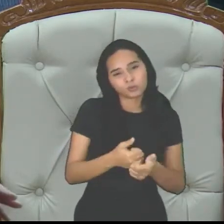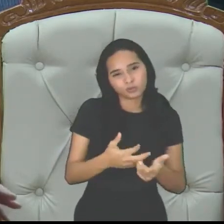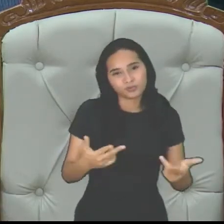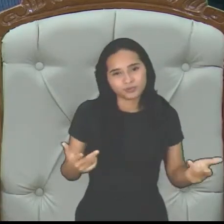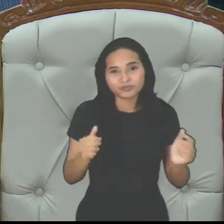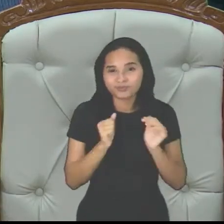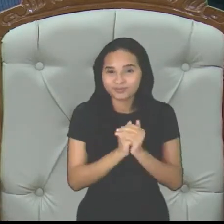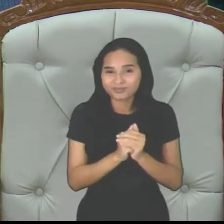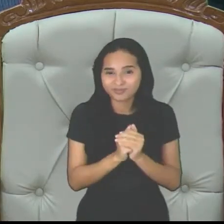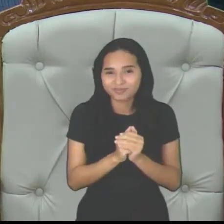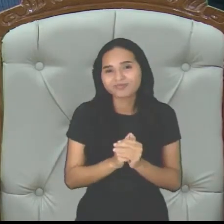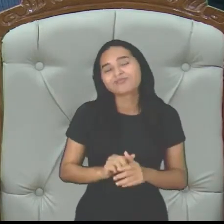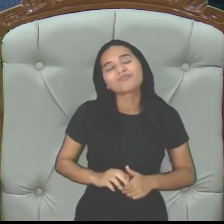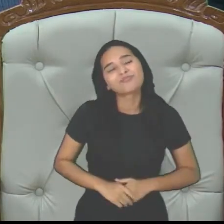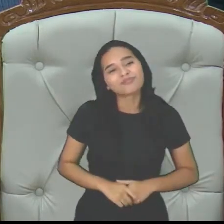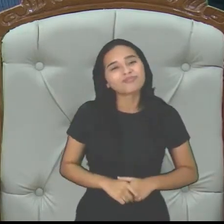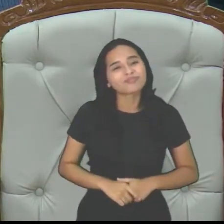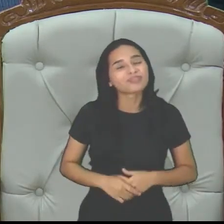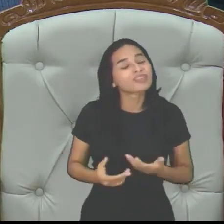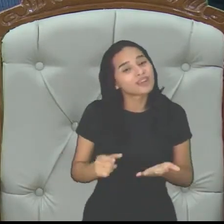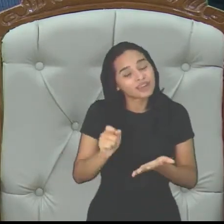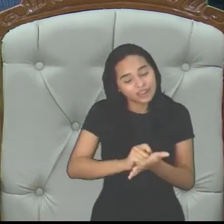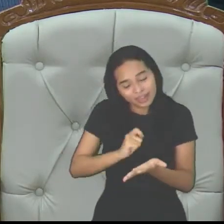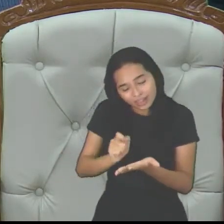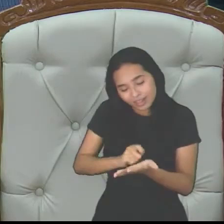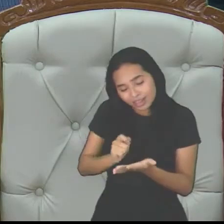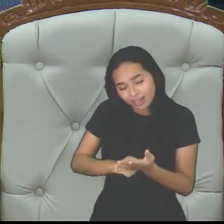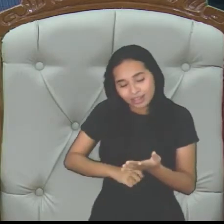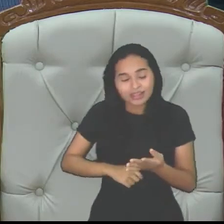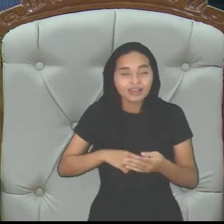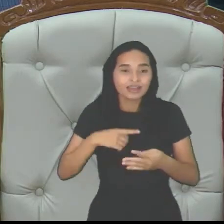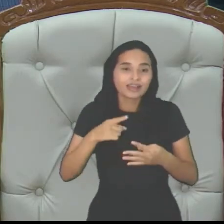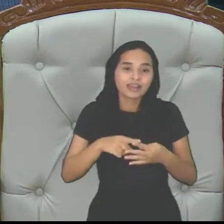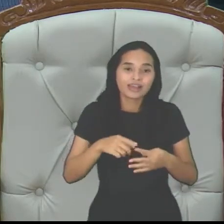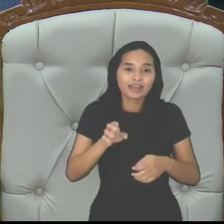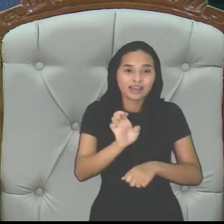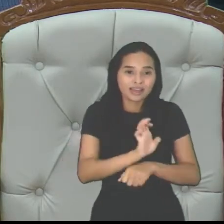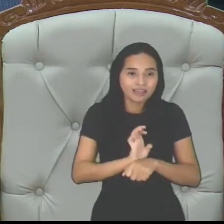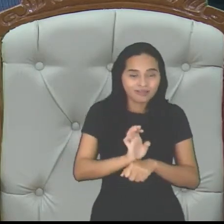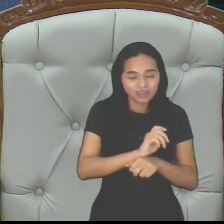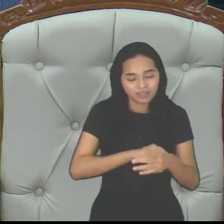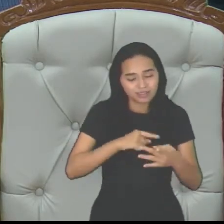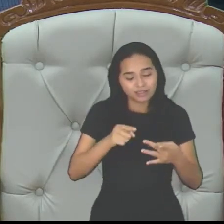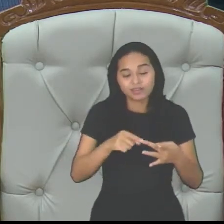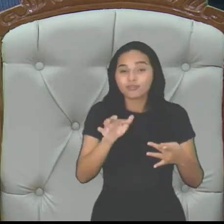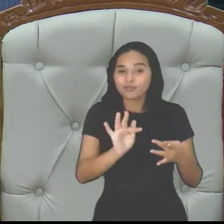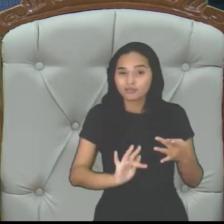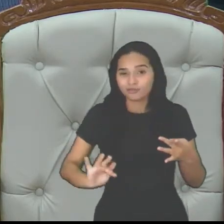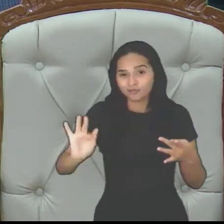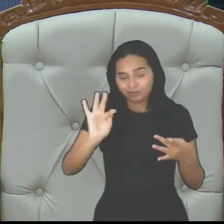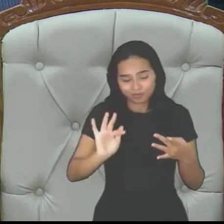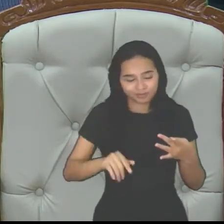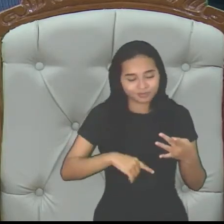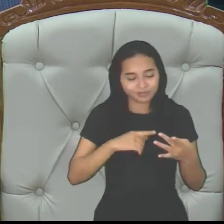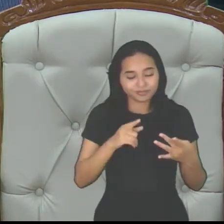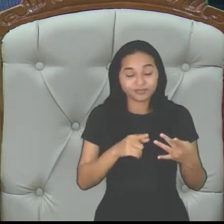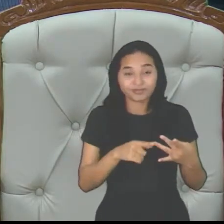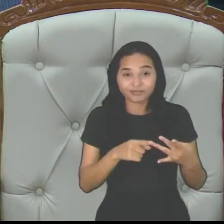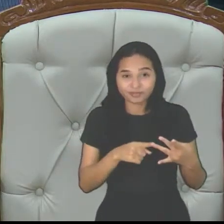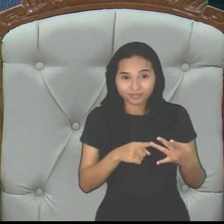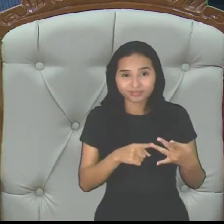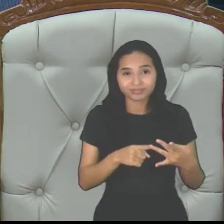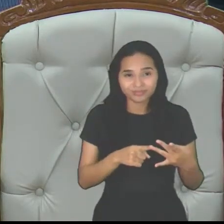coisas. Amém? Amém. Então ele escreve a carta aos Efésios, escreve Filipenses, escreve